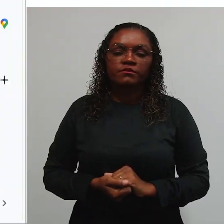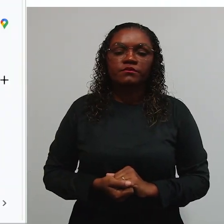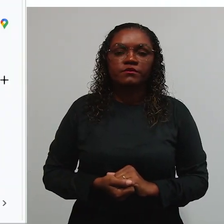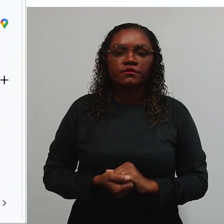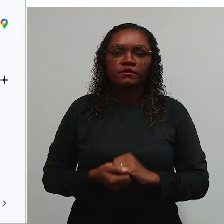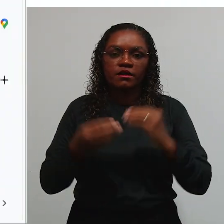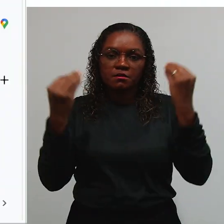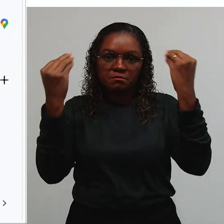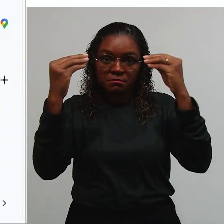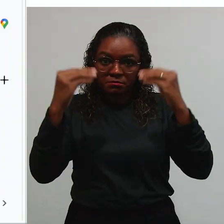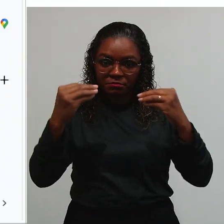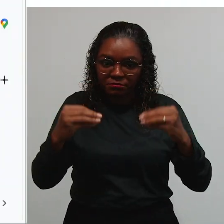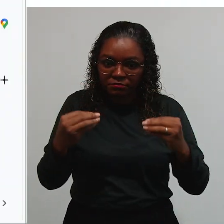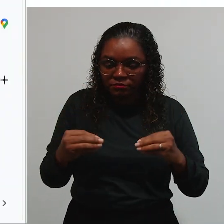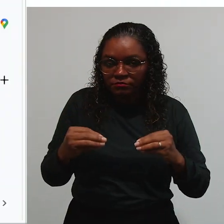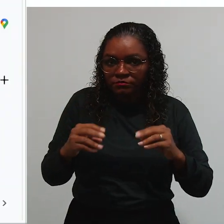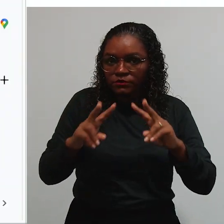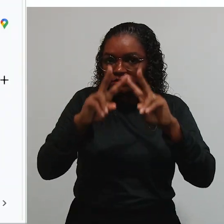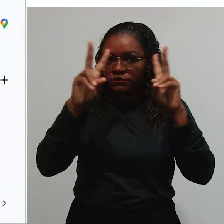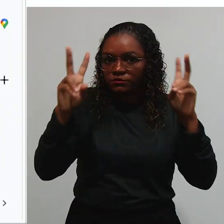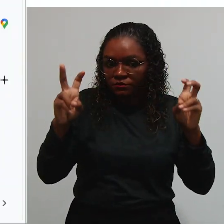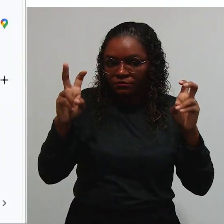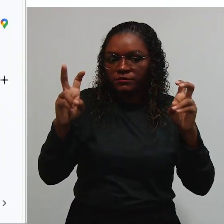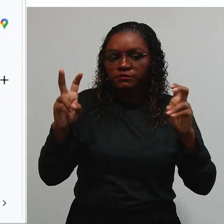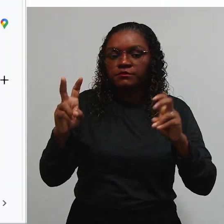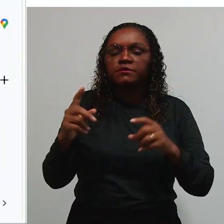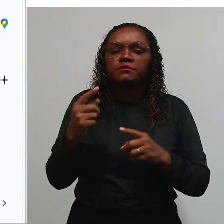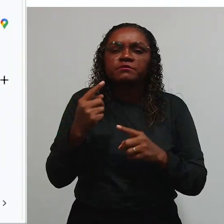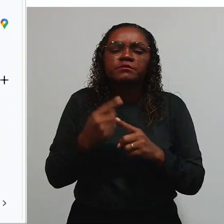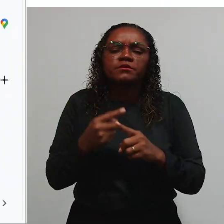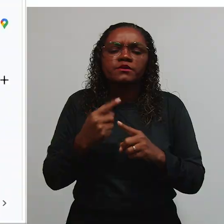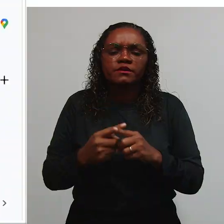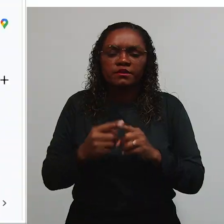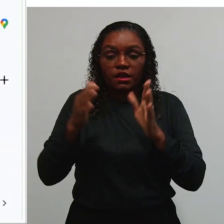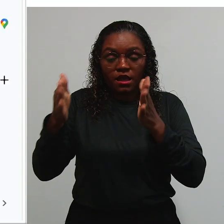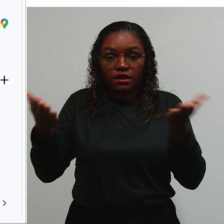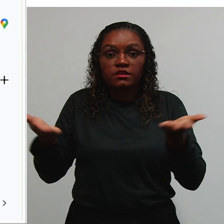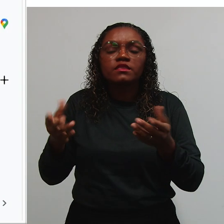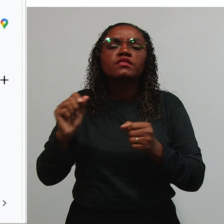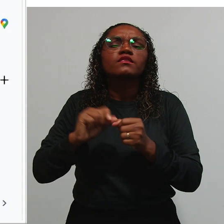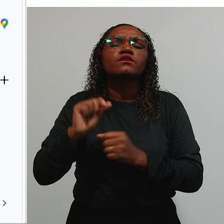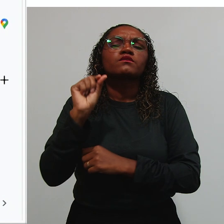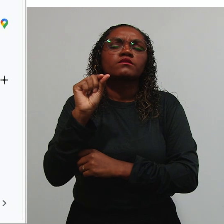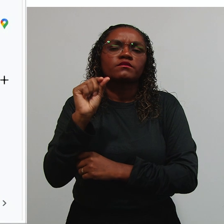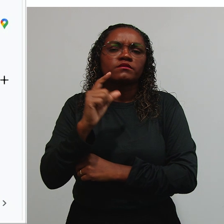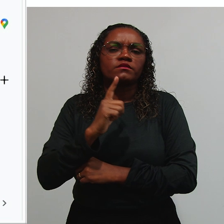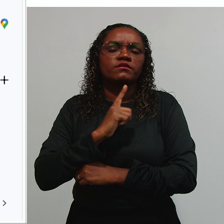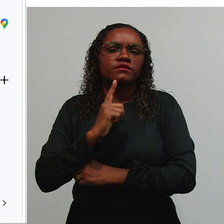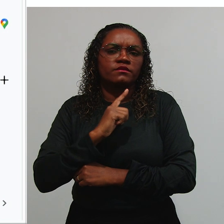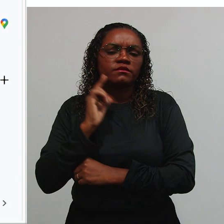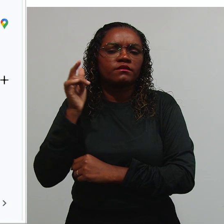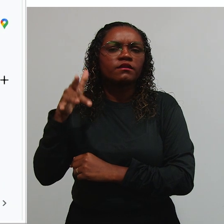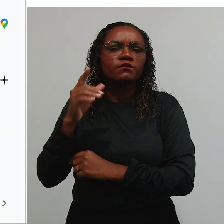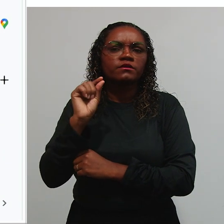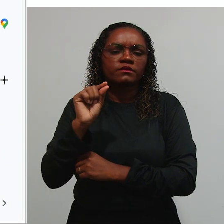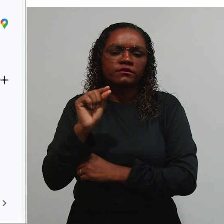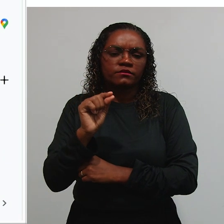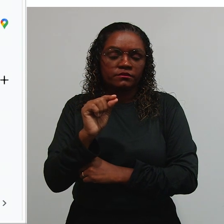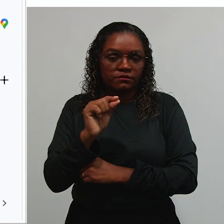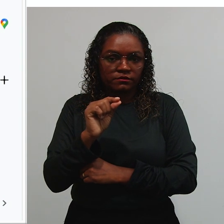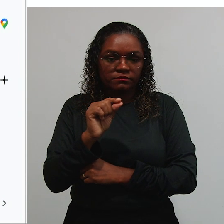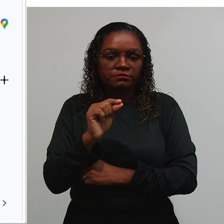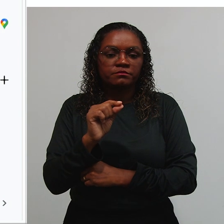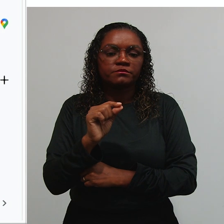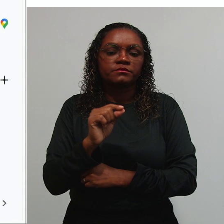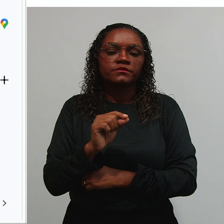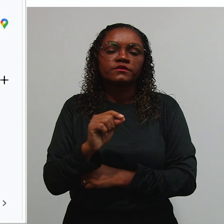gente é nomeado, geralmente, de discussão dos resultados. O que essa seção tem? Essa seção ela vai